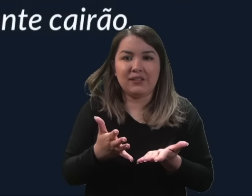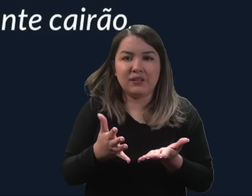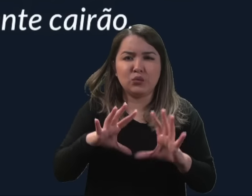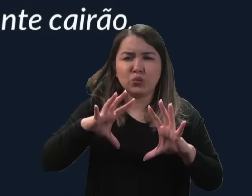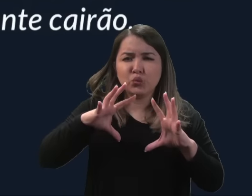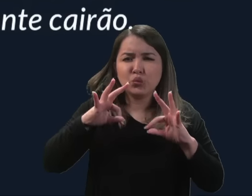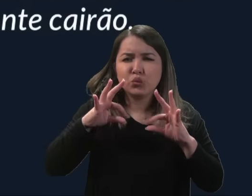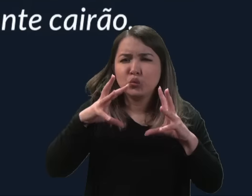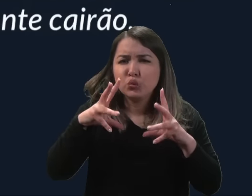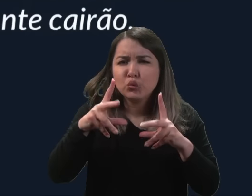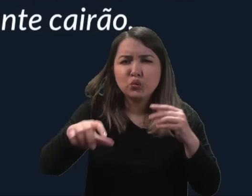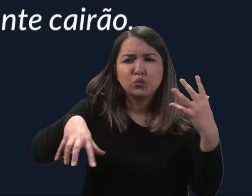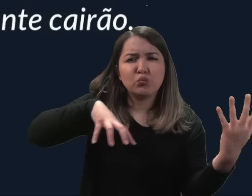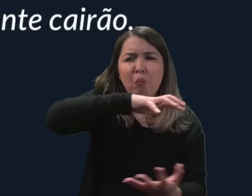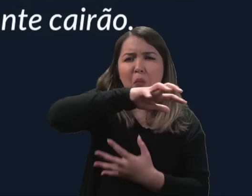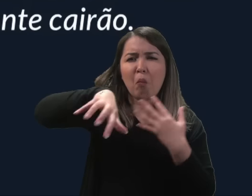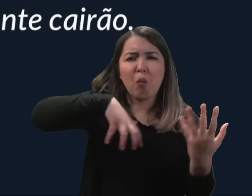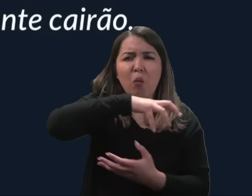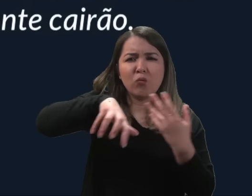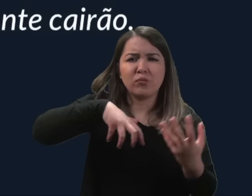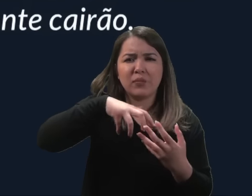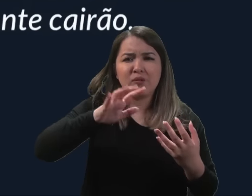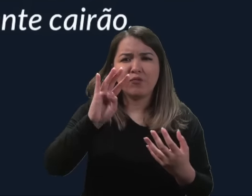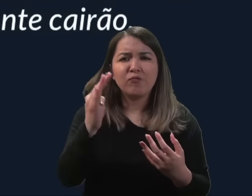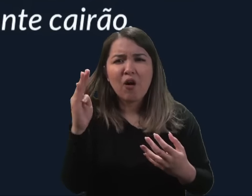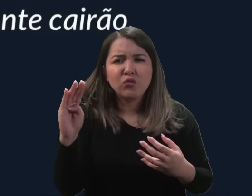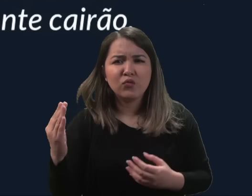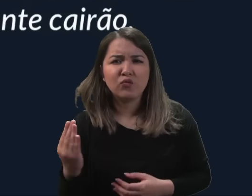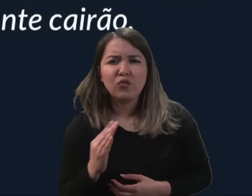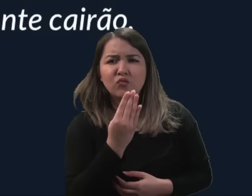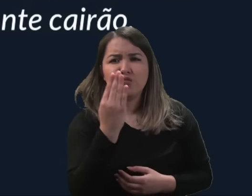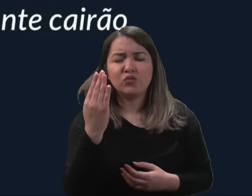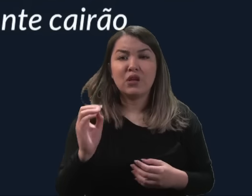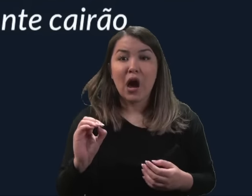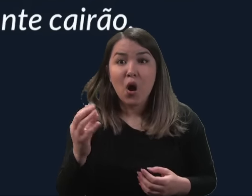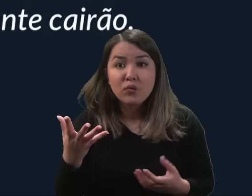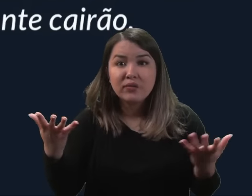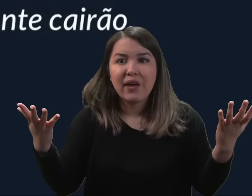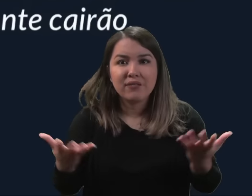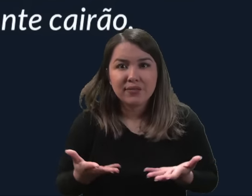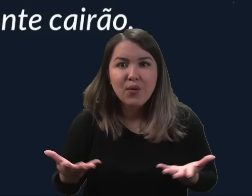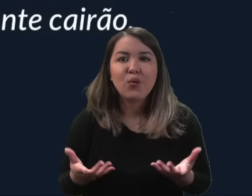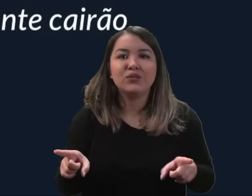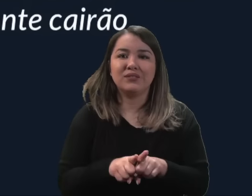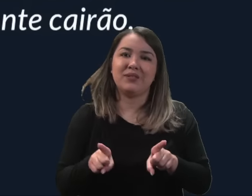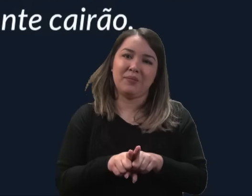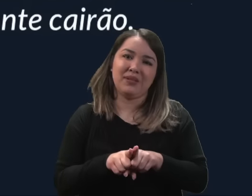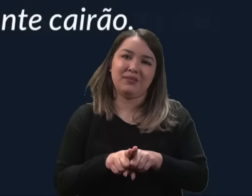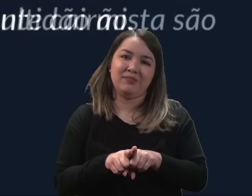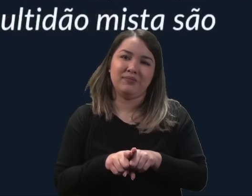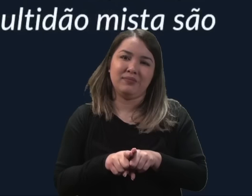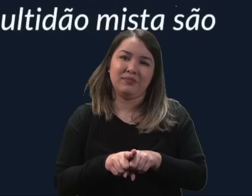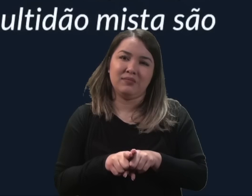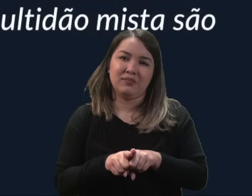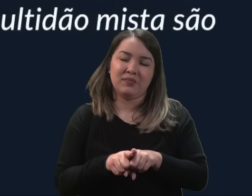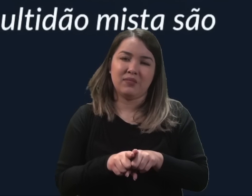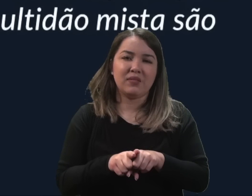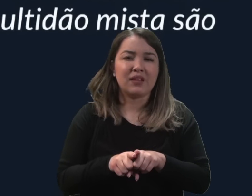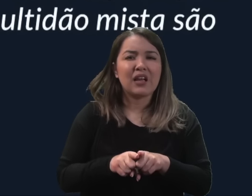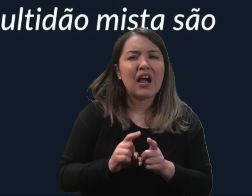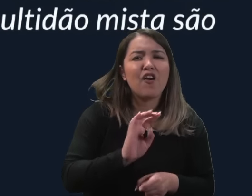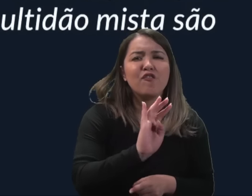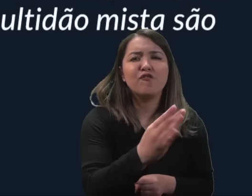falsos do presente e do futuro do mesmo modo fragorosamente cairão estes falsos movimentos